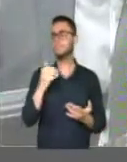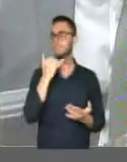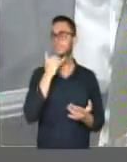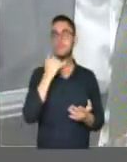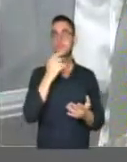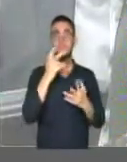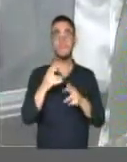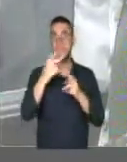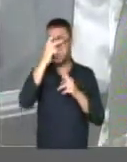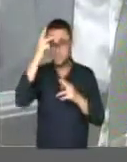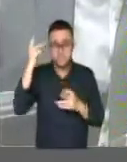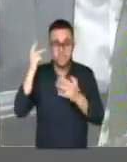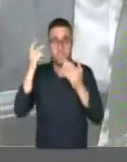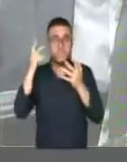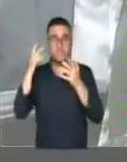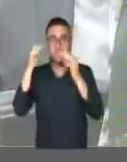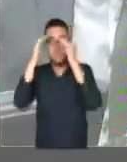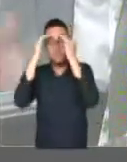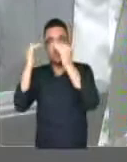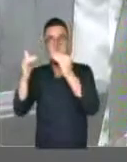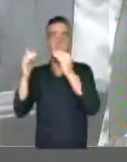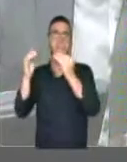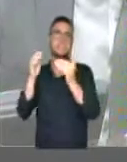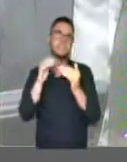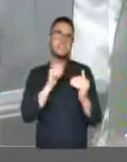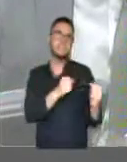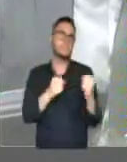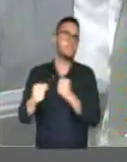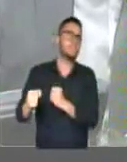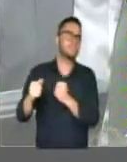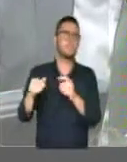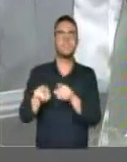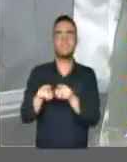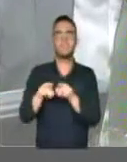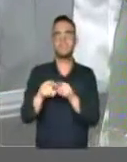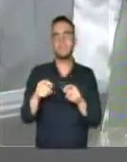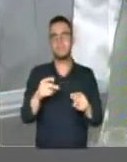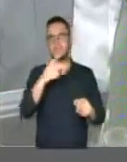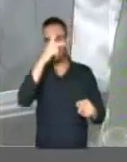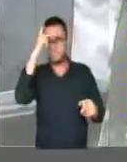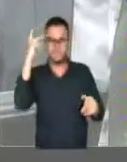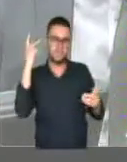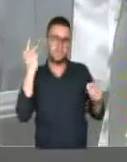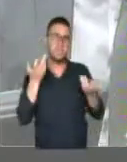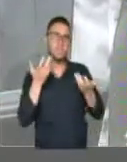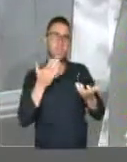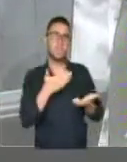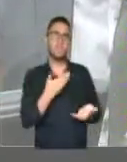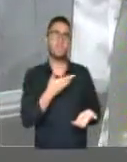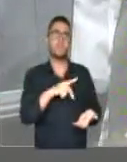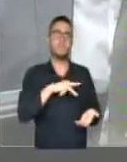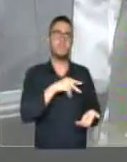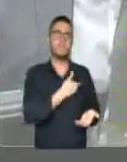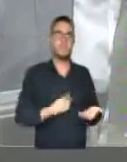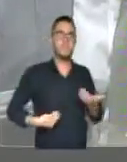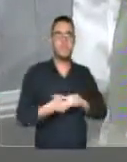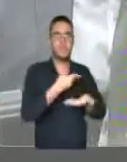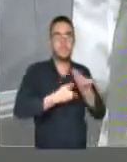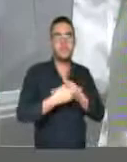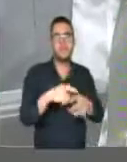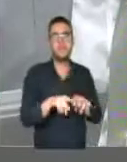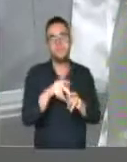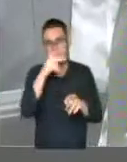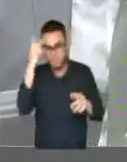poder econômico, como adeptos da promiscuidade público-privada, como promotores de